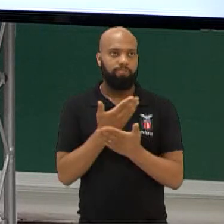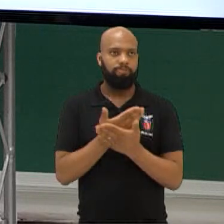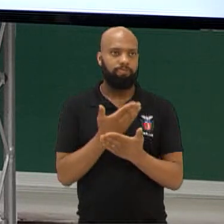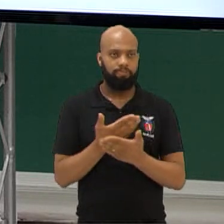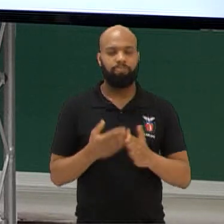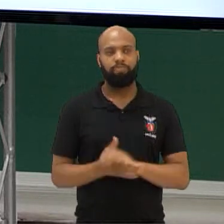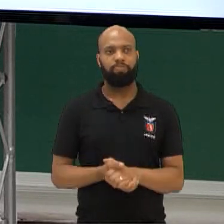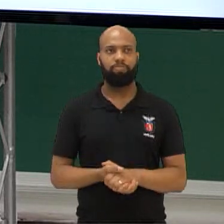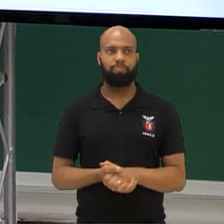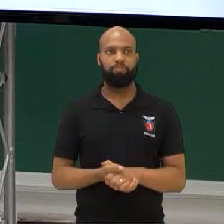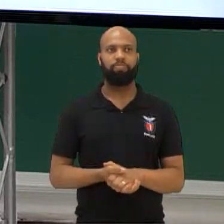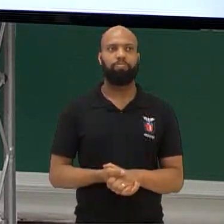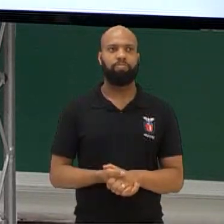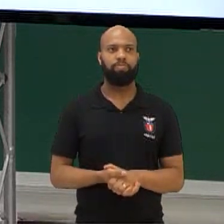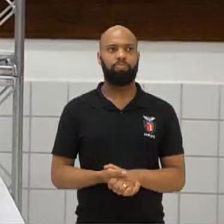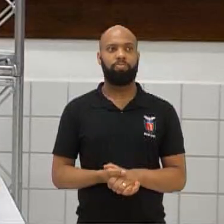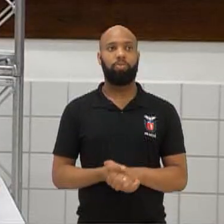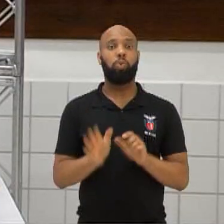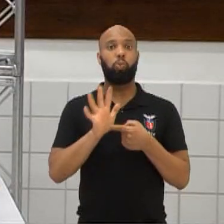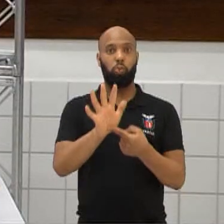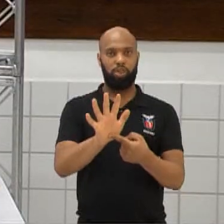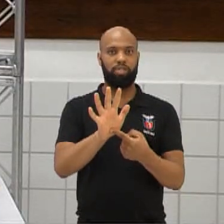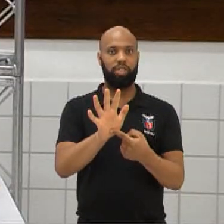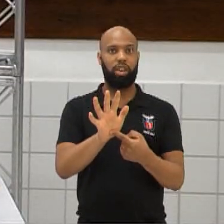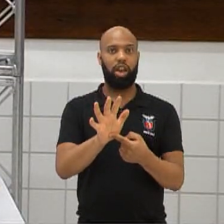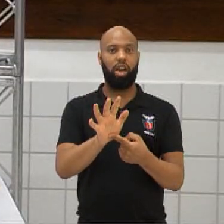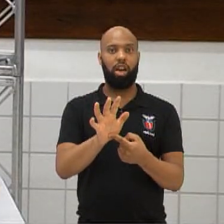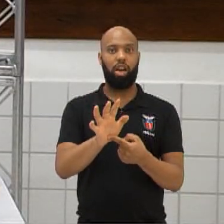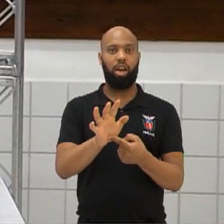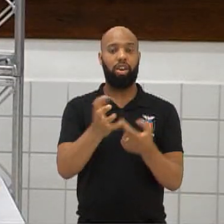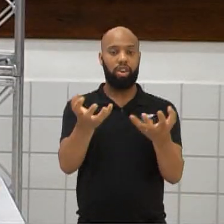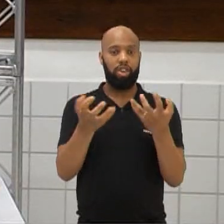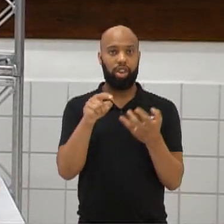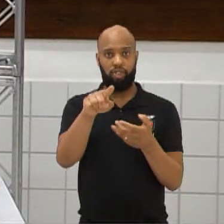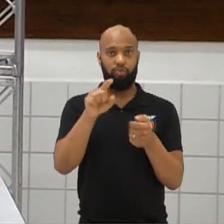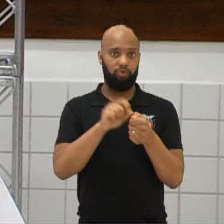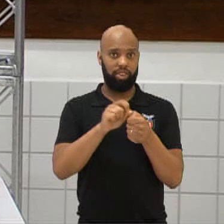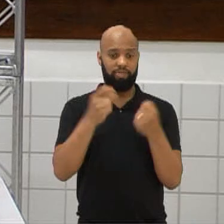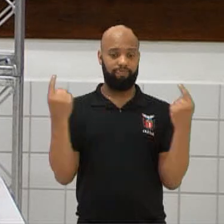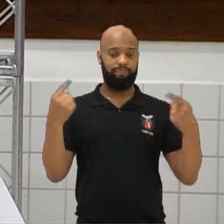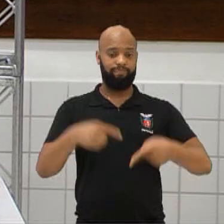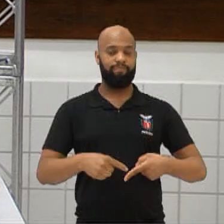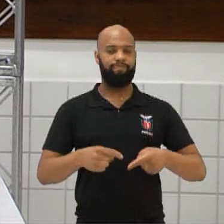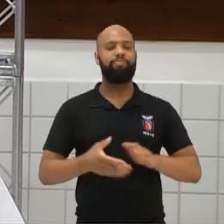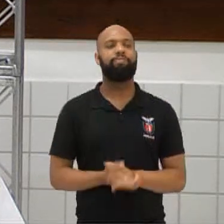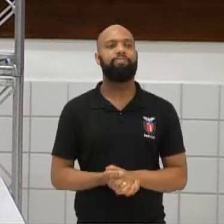das aves. Tá? E eu quero lançar um desafio aqui para vocês, pessoal, durante essa parte de hábitos